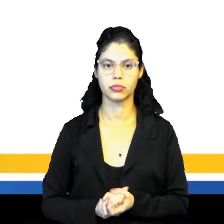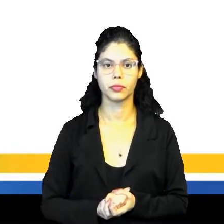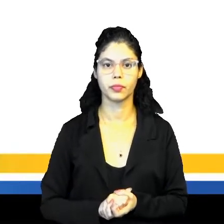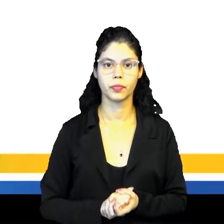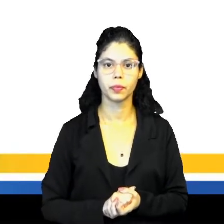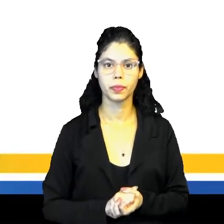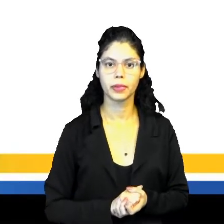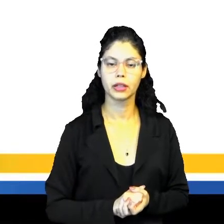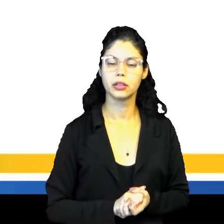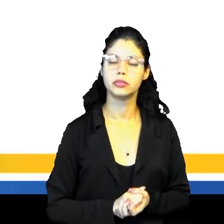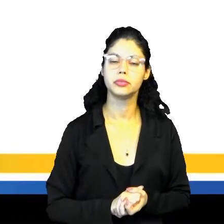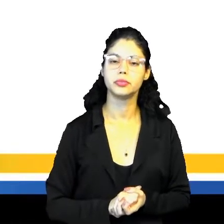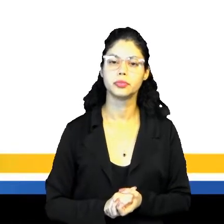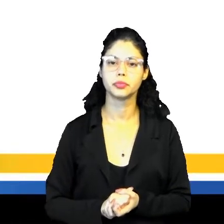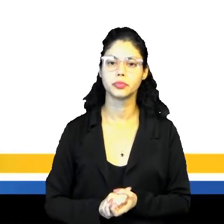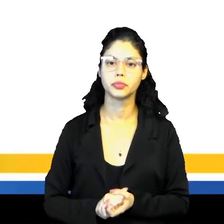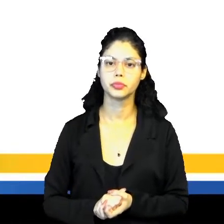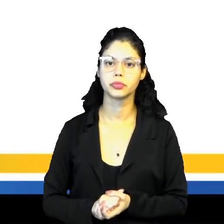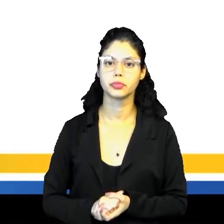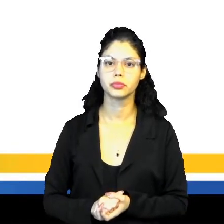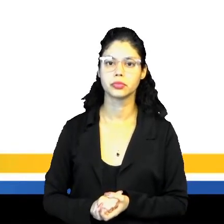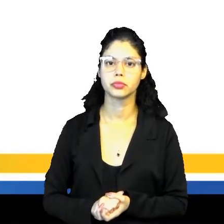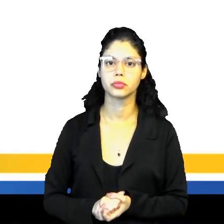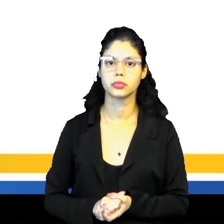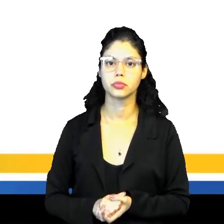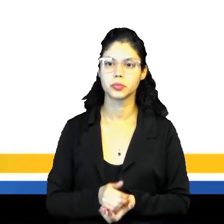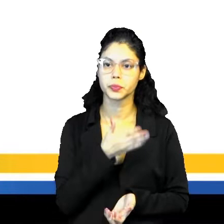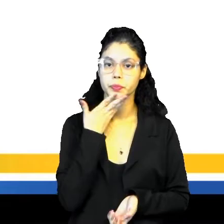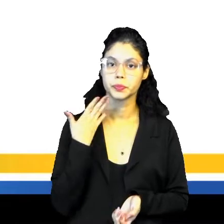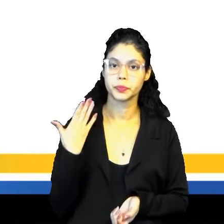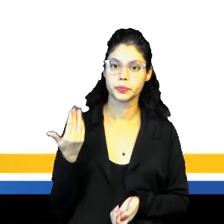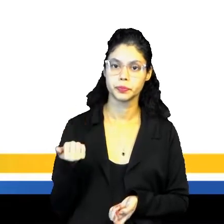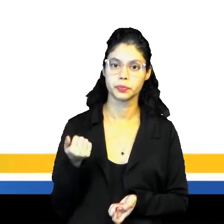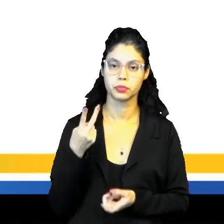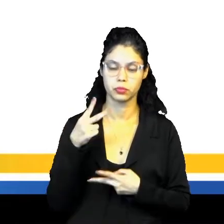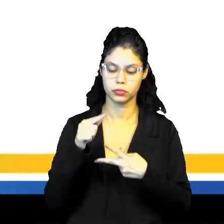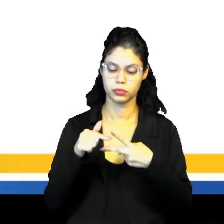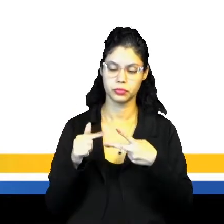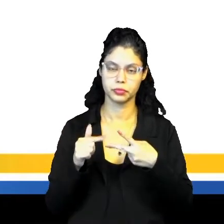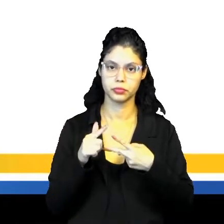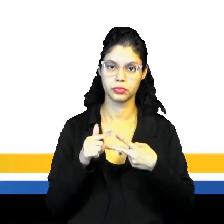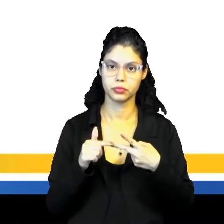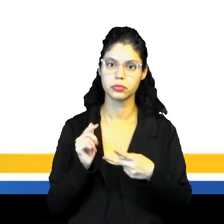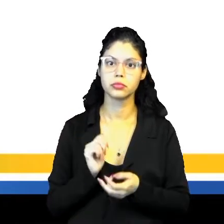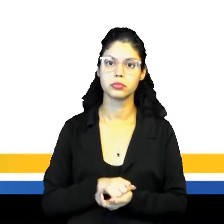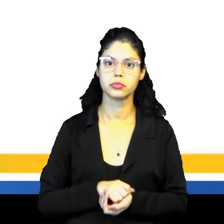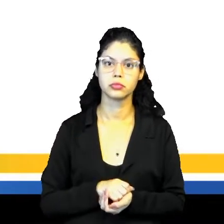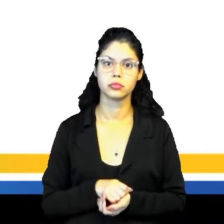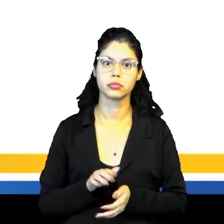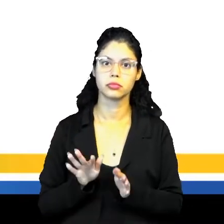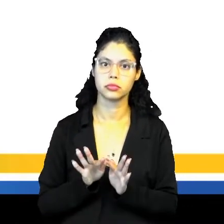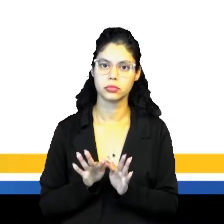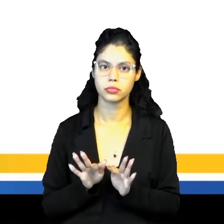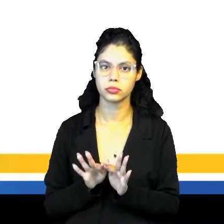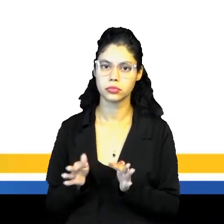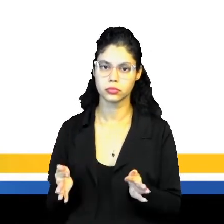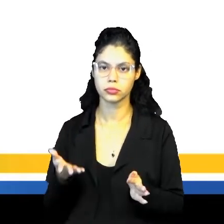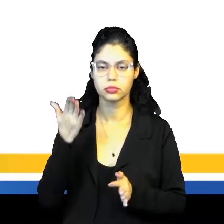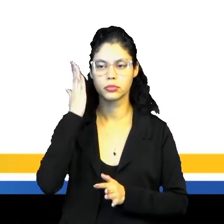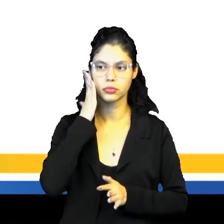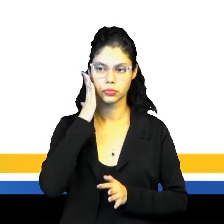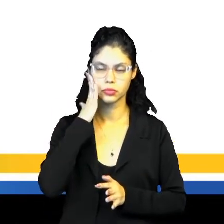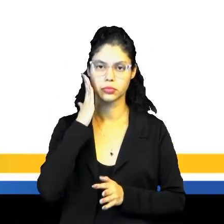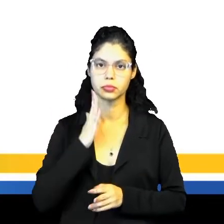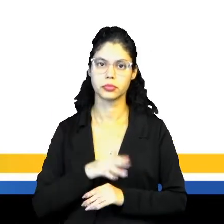E aí nós temos vamos explorar um pouco melhor, né, esses 2 pretéritos aí, que são aqueles mais simples de compreender,